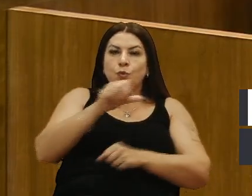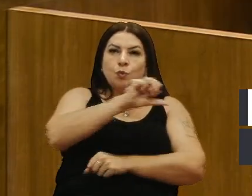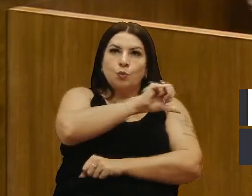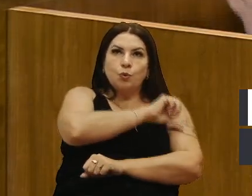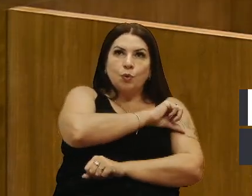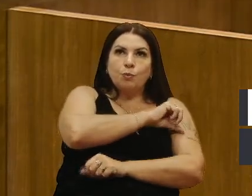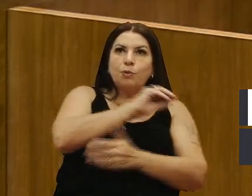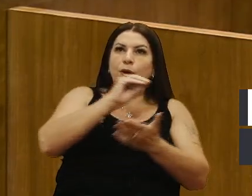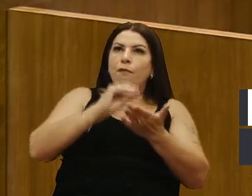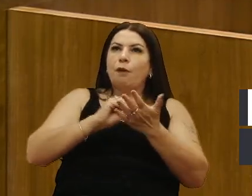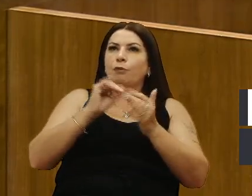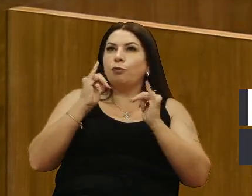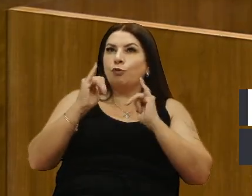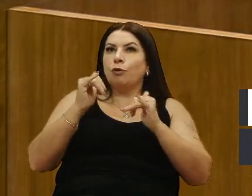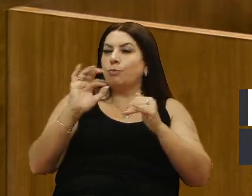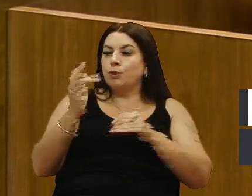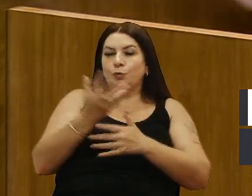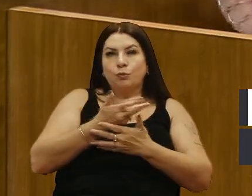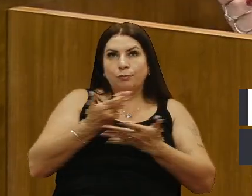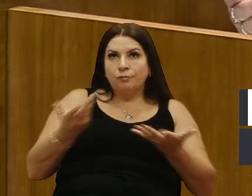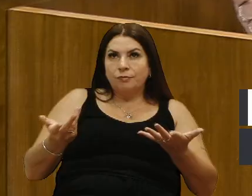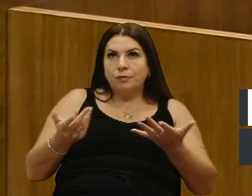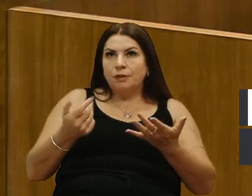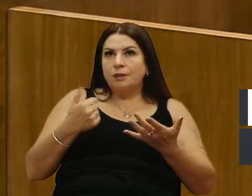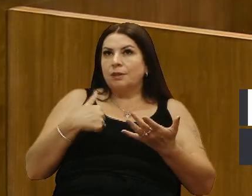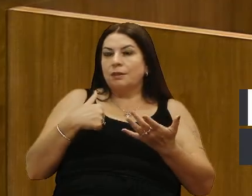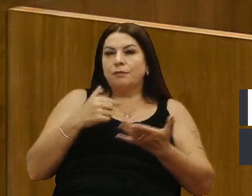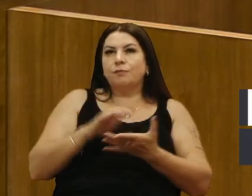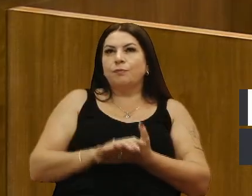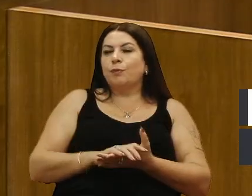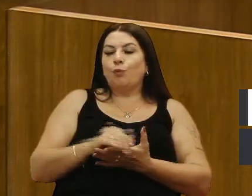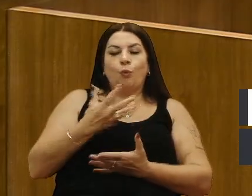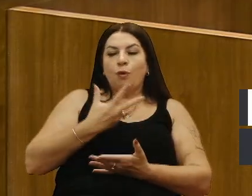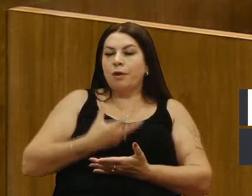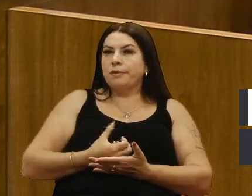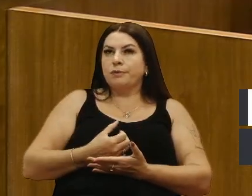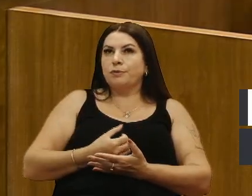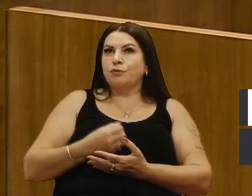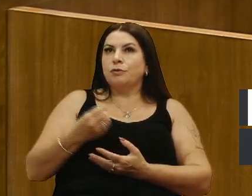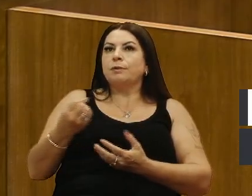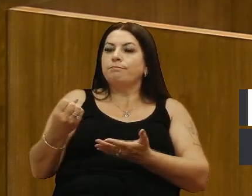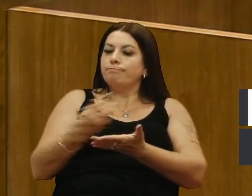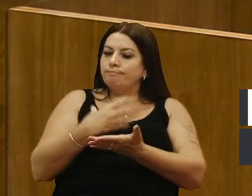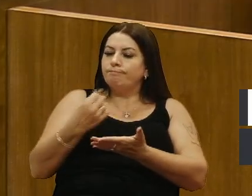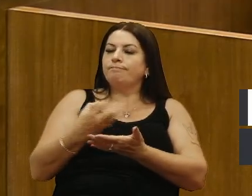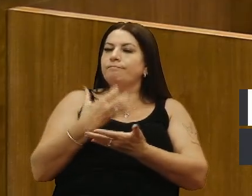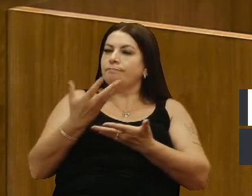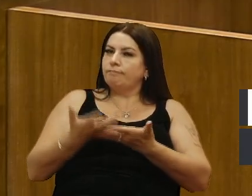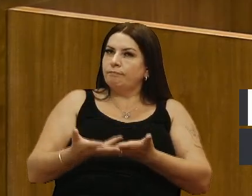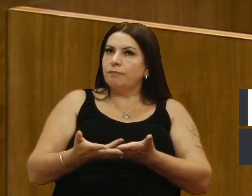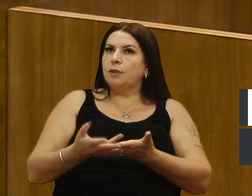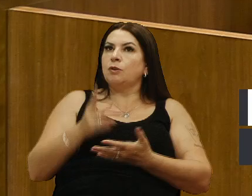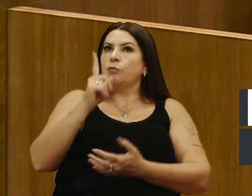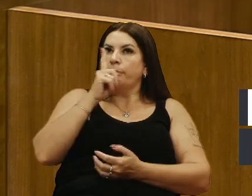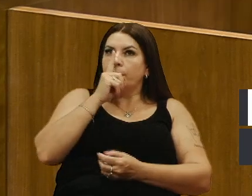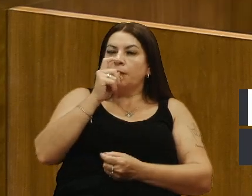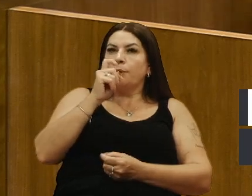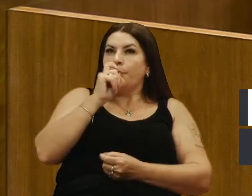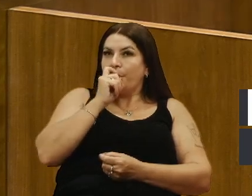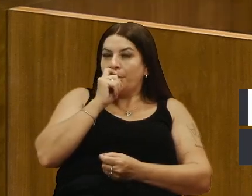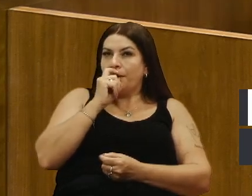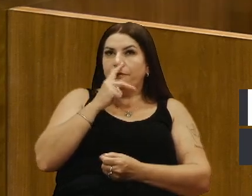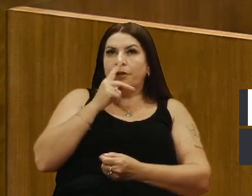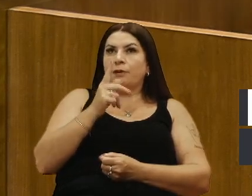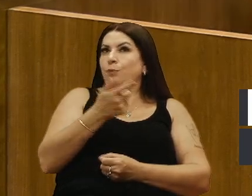anos, é a falta de transporte, é tudo. E eu não canso de receber mensagens dos pais dizendo